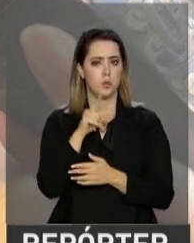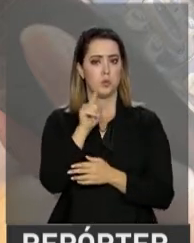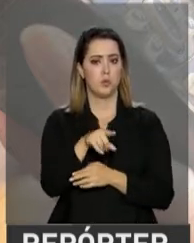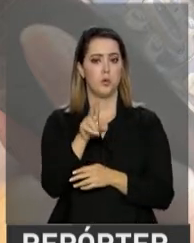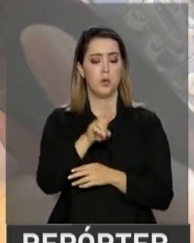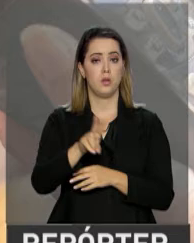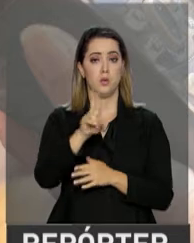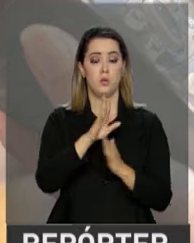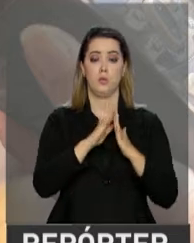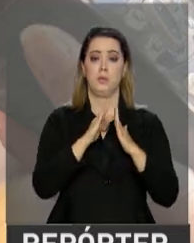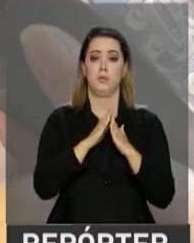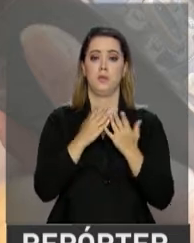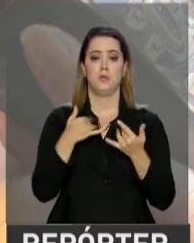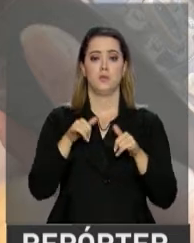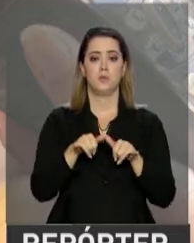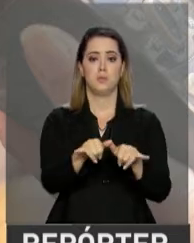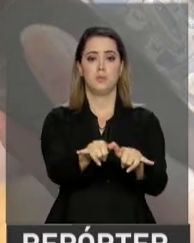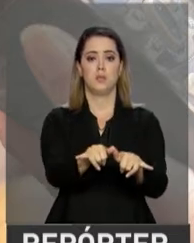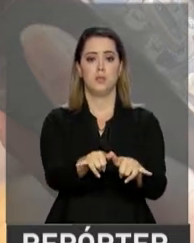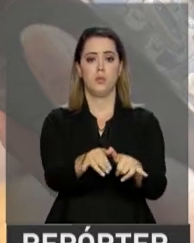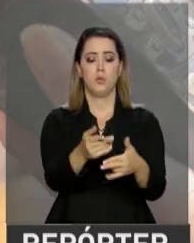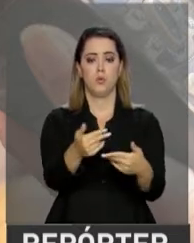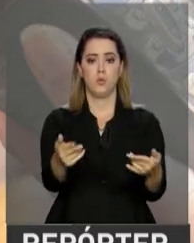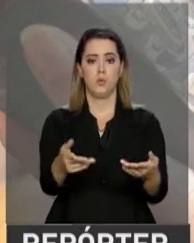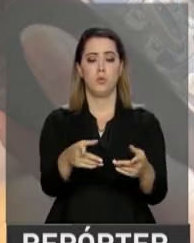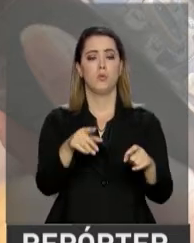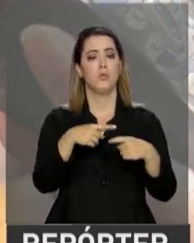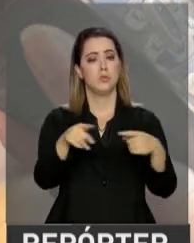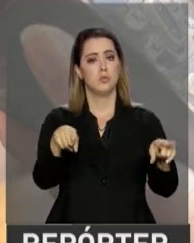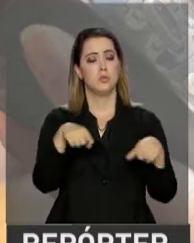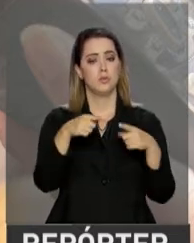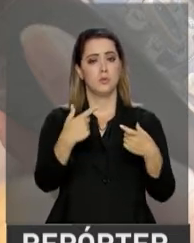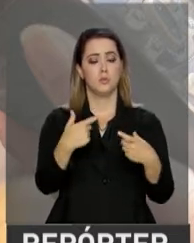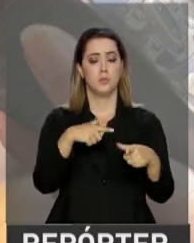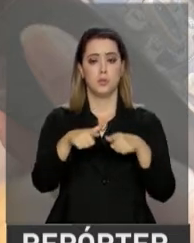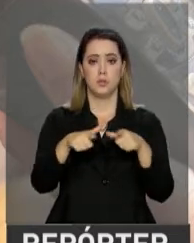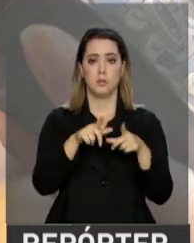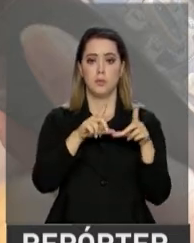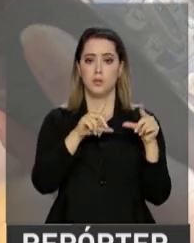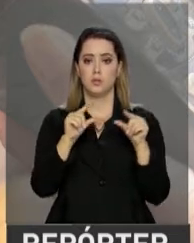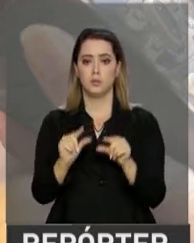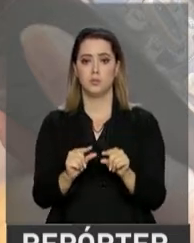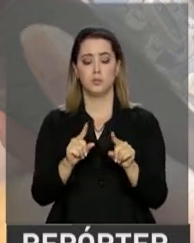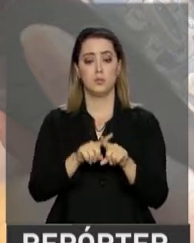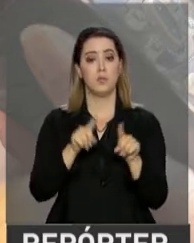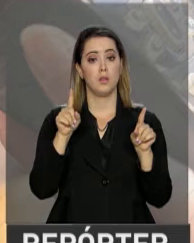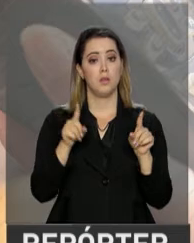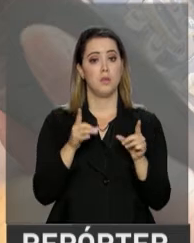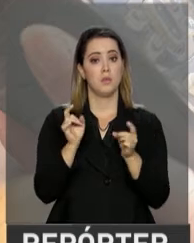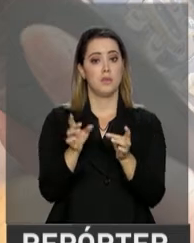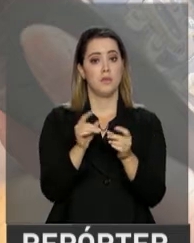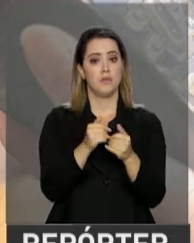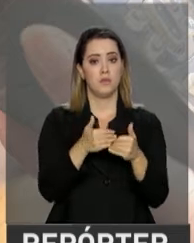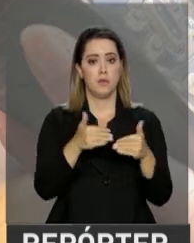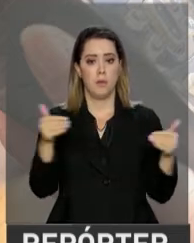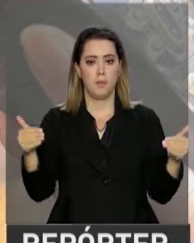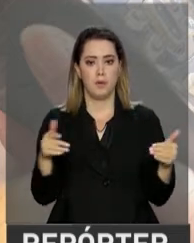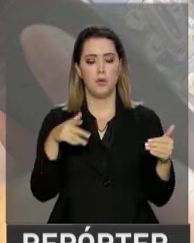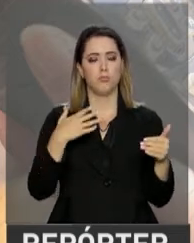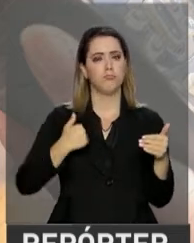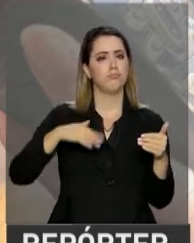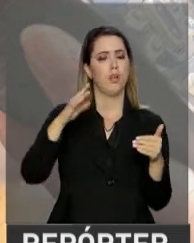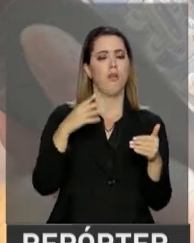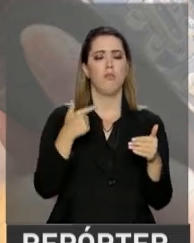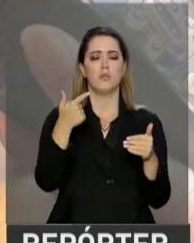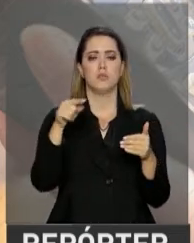doméstico hipermercados e materiais para escritório registraram queda já o varejo ampliado avançou dois